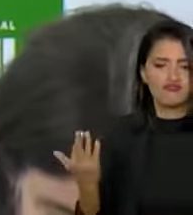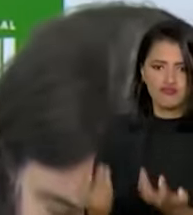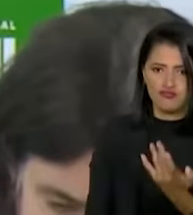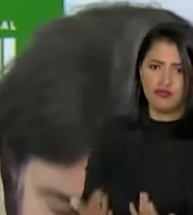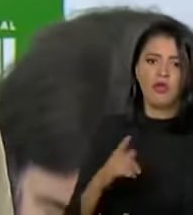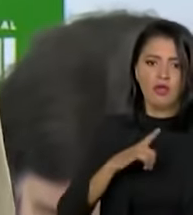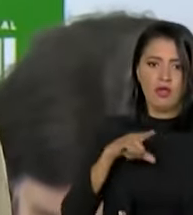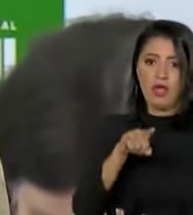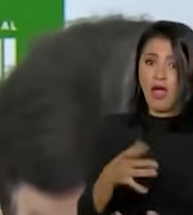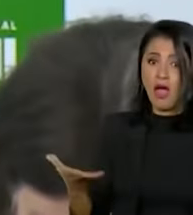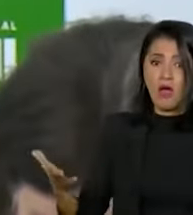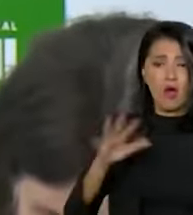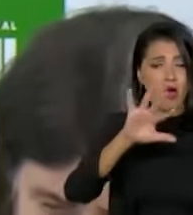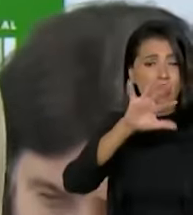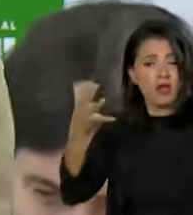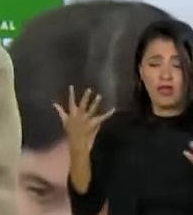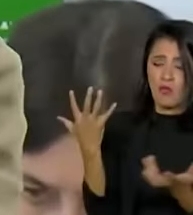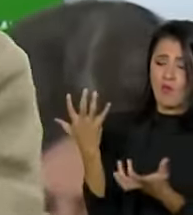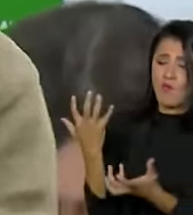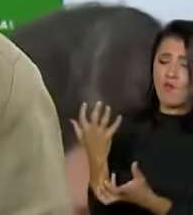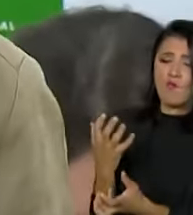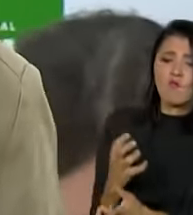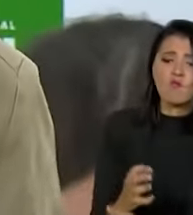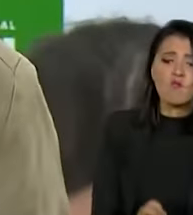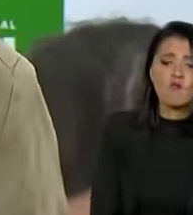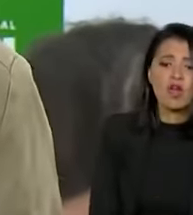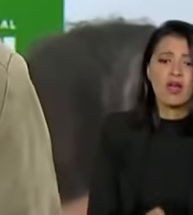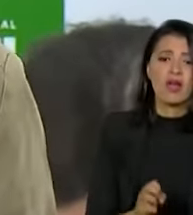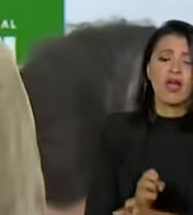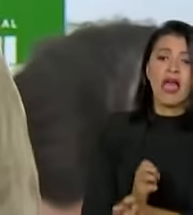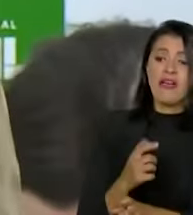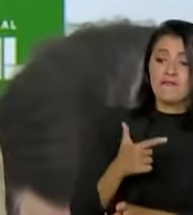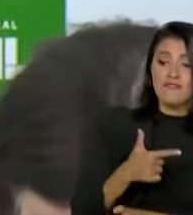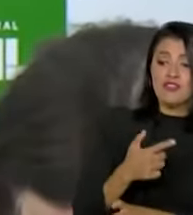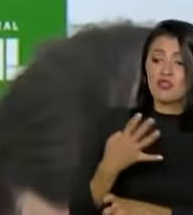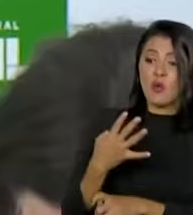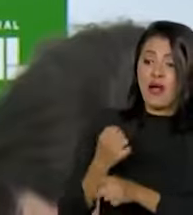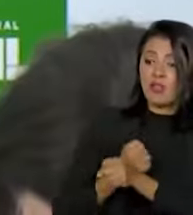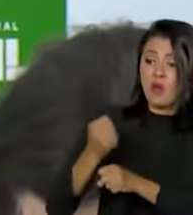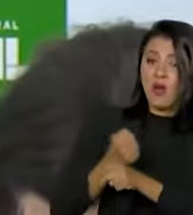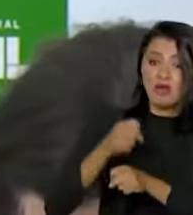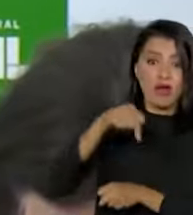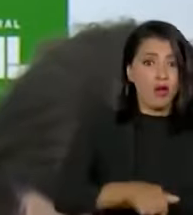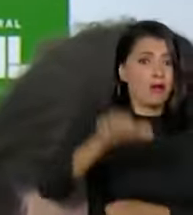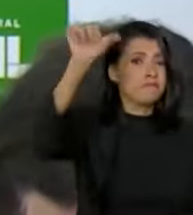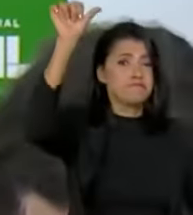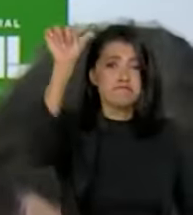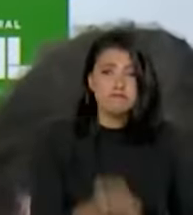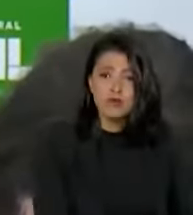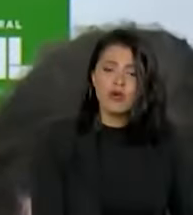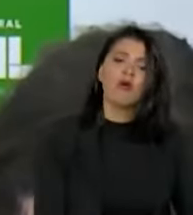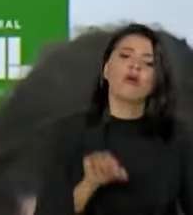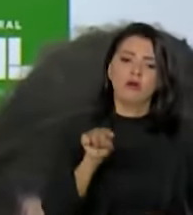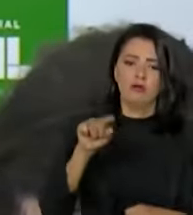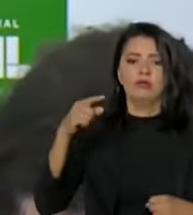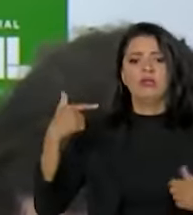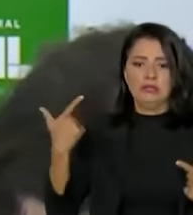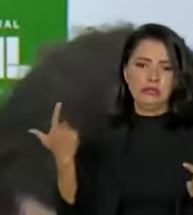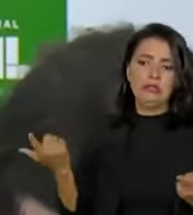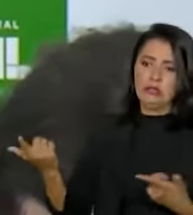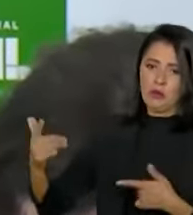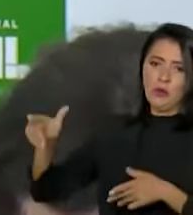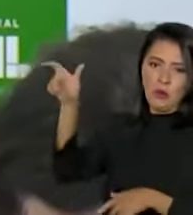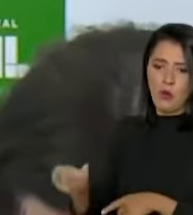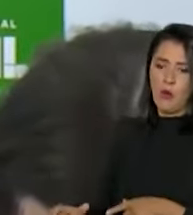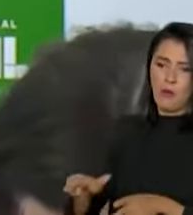maior estiagem dos últimos tempos, dos últimos 24 anos. É um processo que o presidente Lula nos